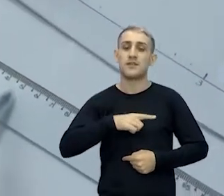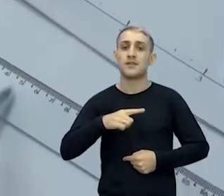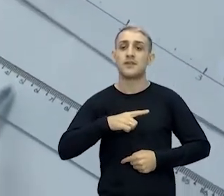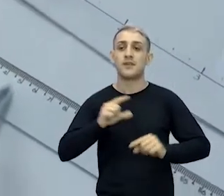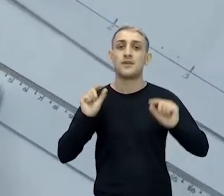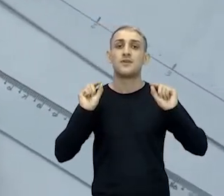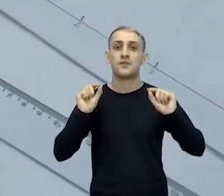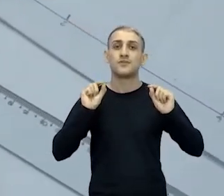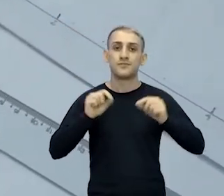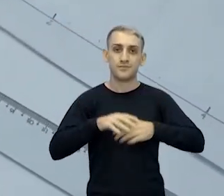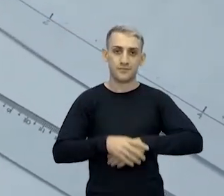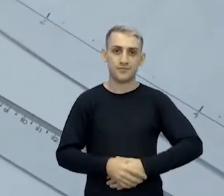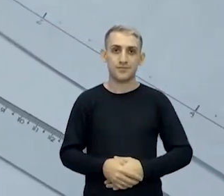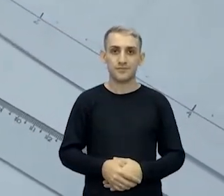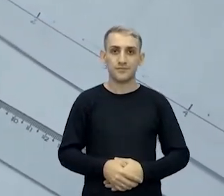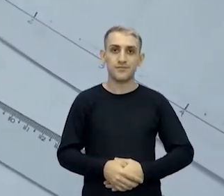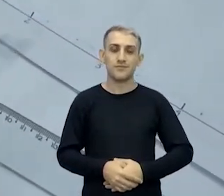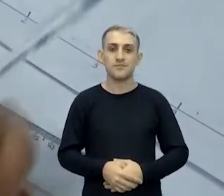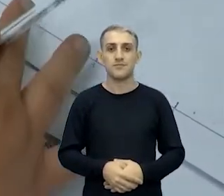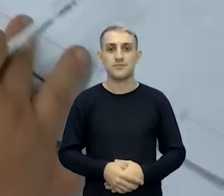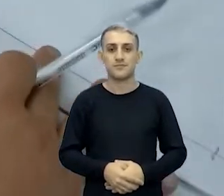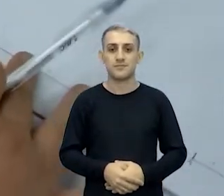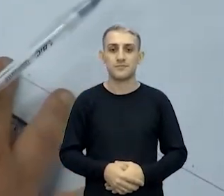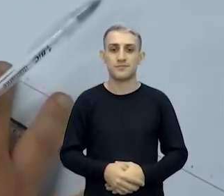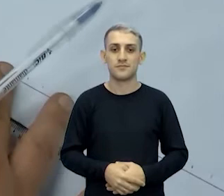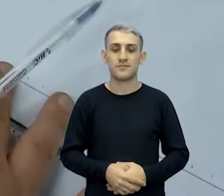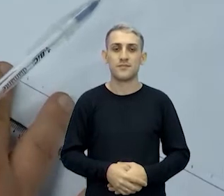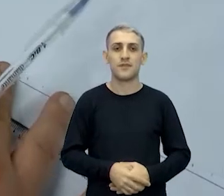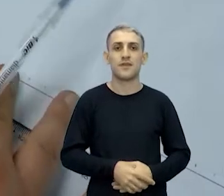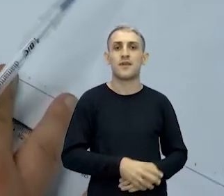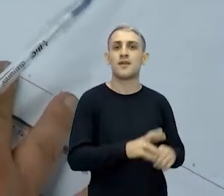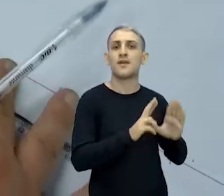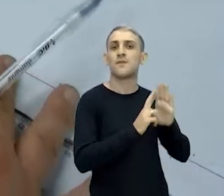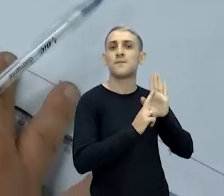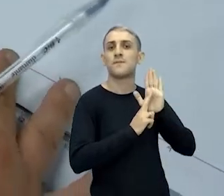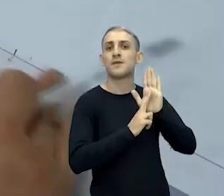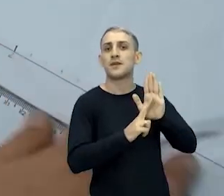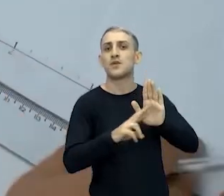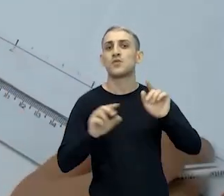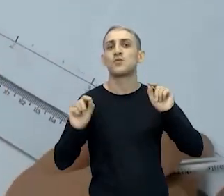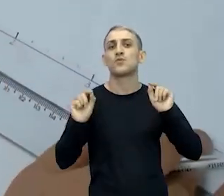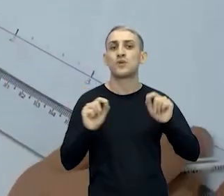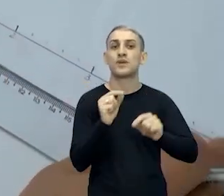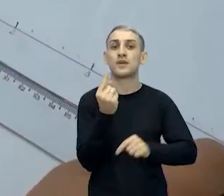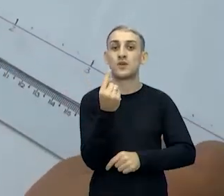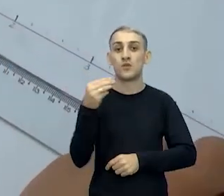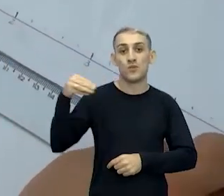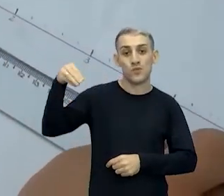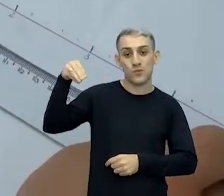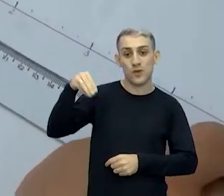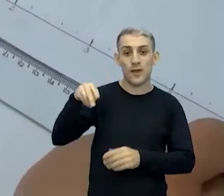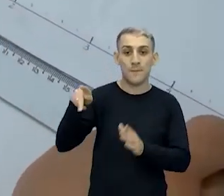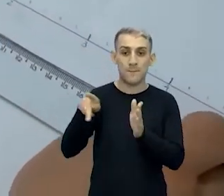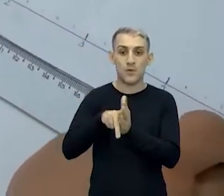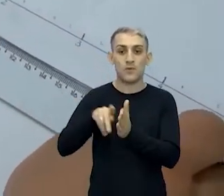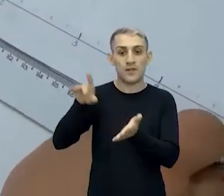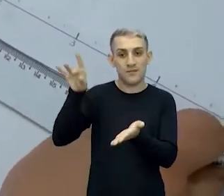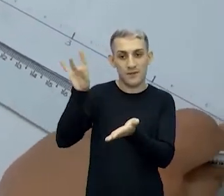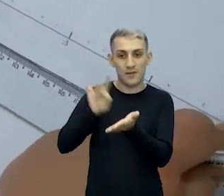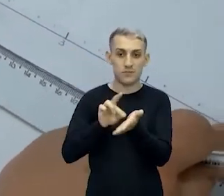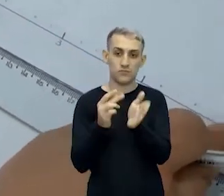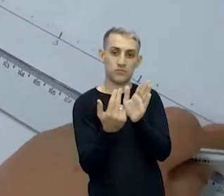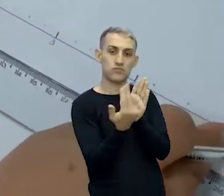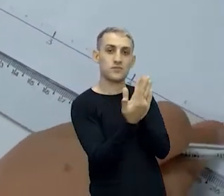na minha régua, tá? Ele vai representar 1 metro na realidade no meu